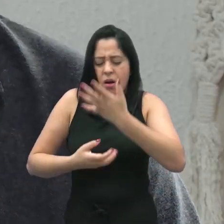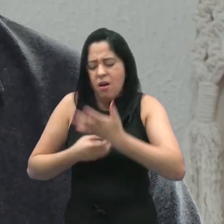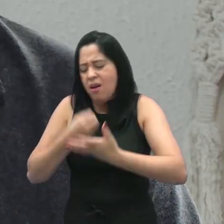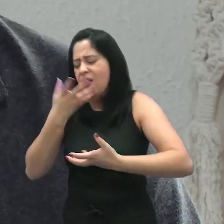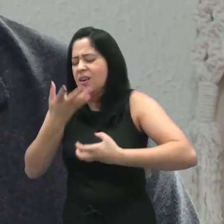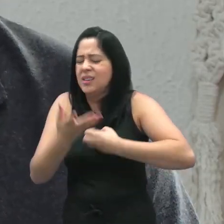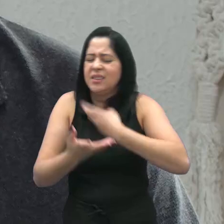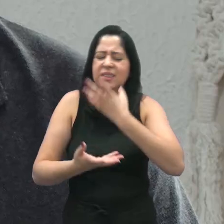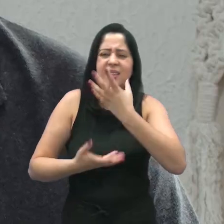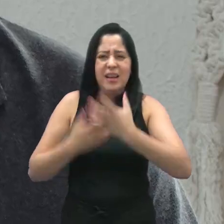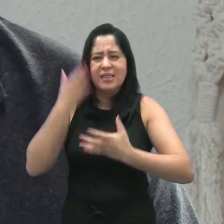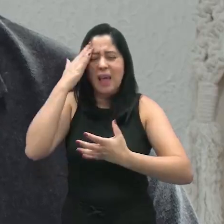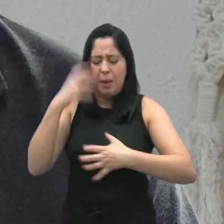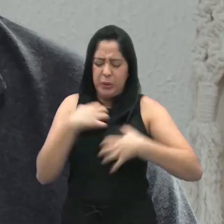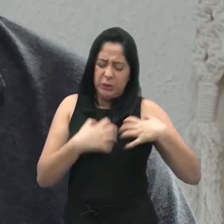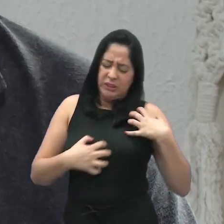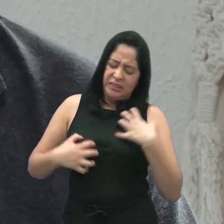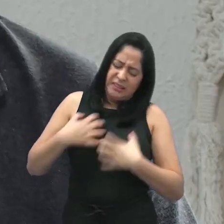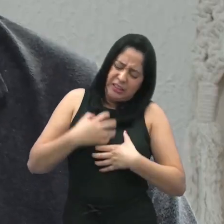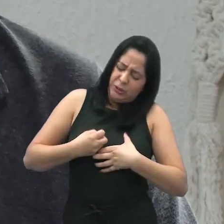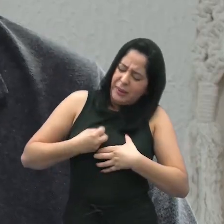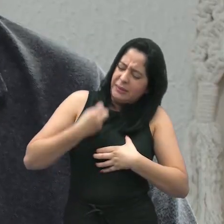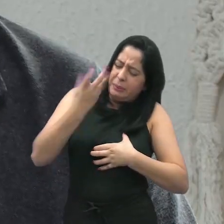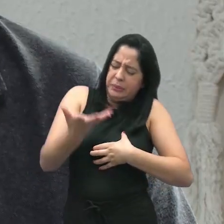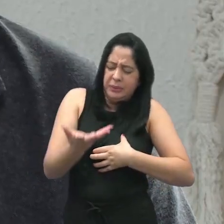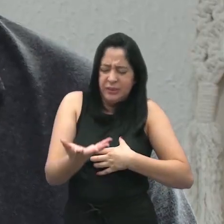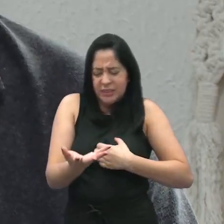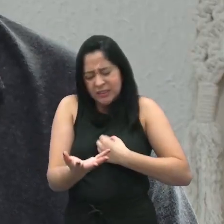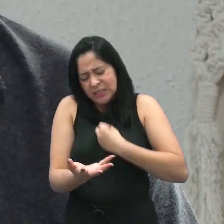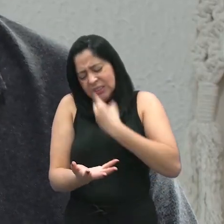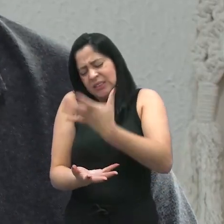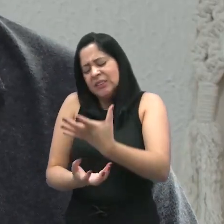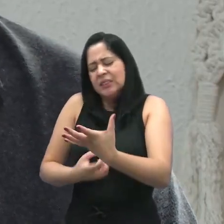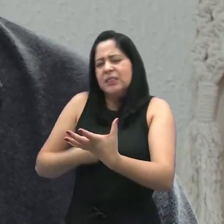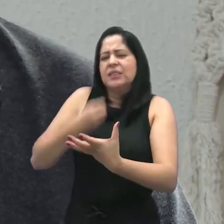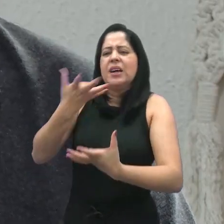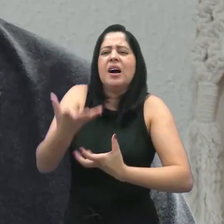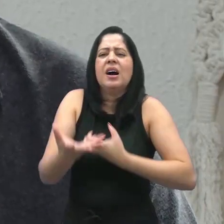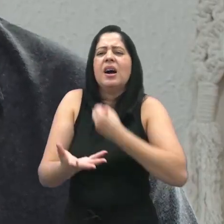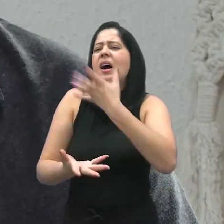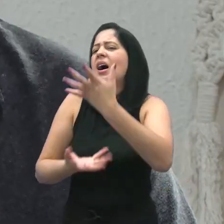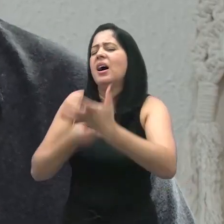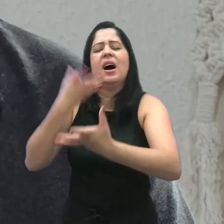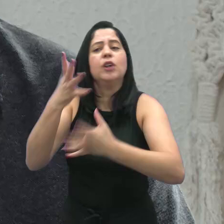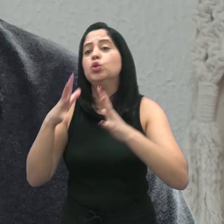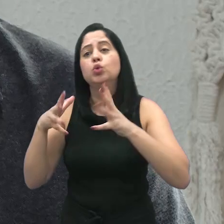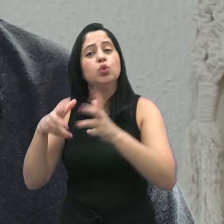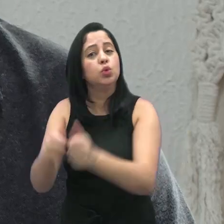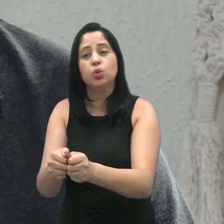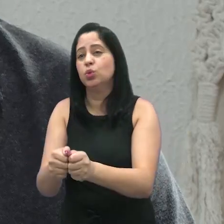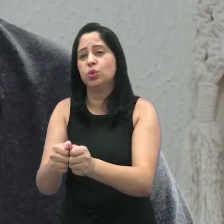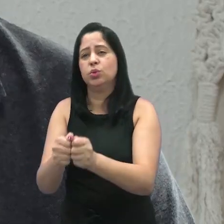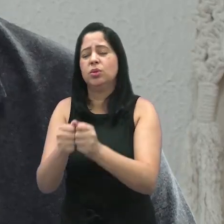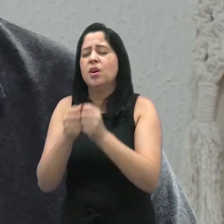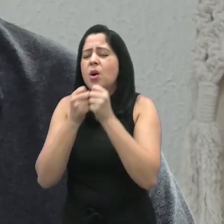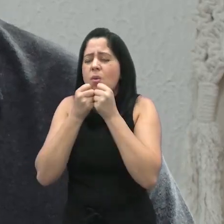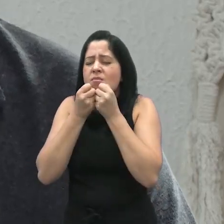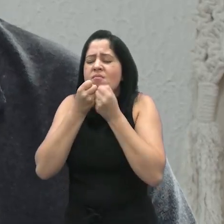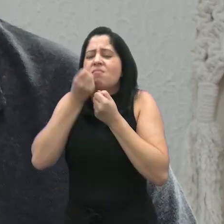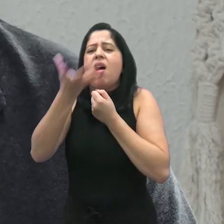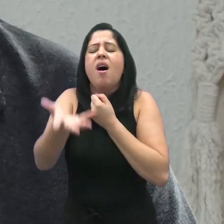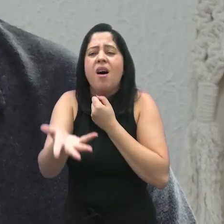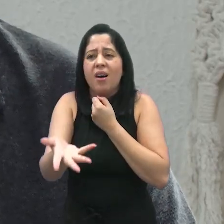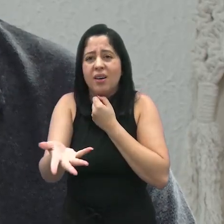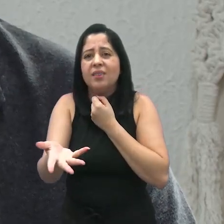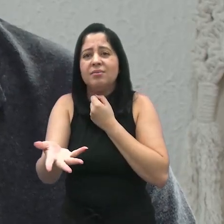desabafando, falando tudo. Eles dão essa oportunidade para você poder desabafar, falar, colocar para